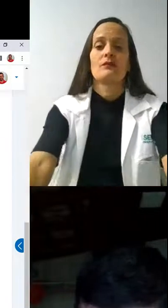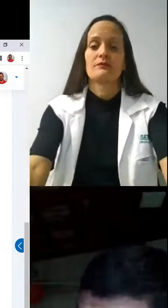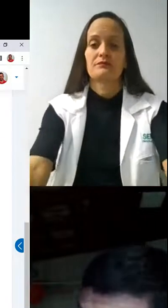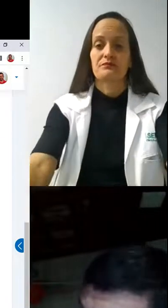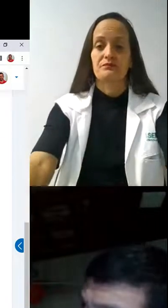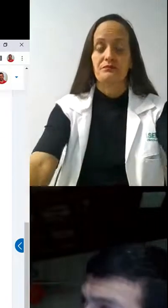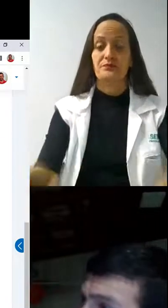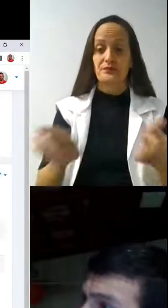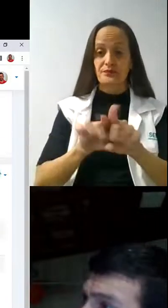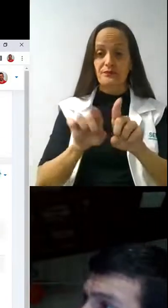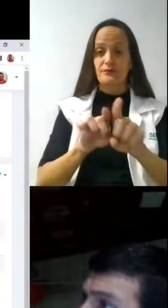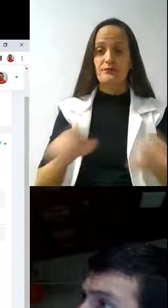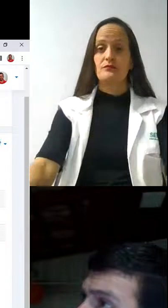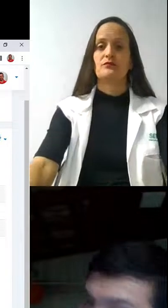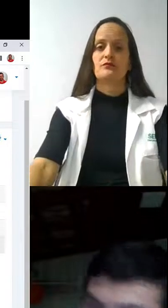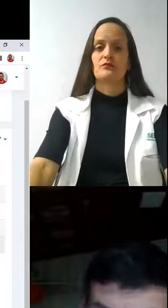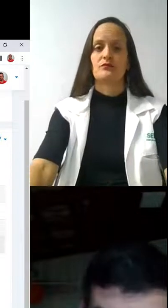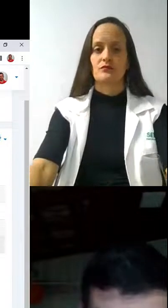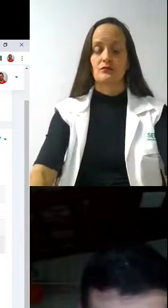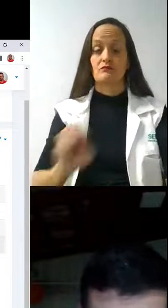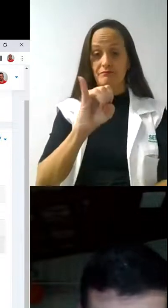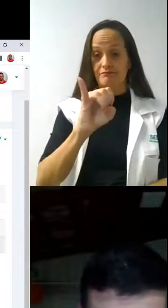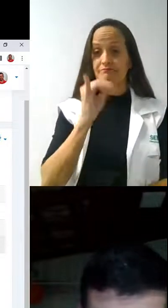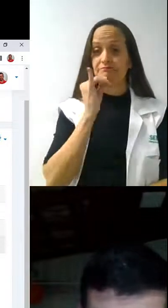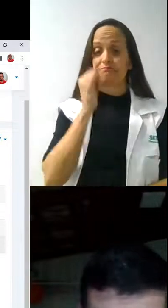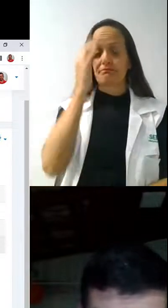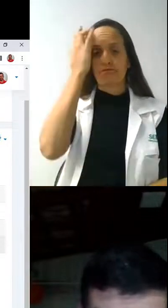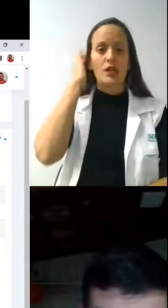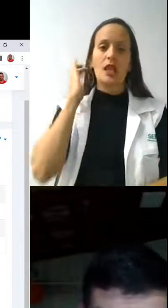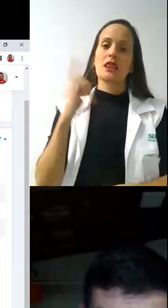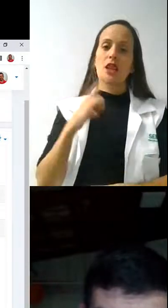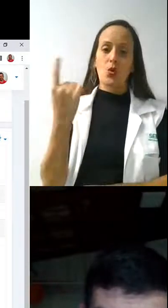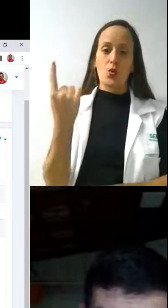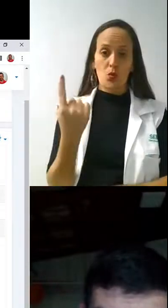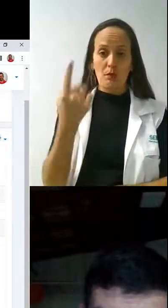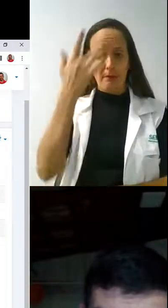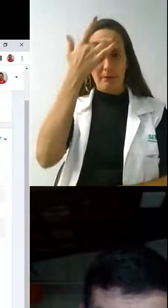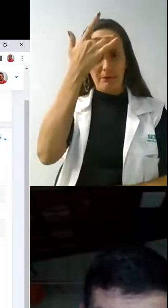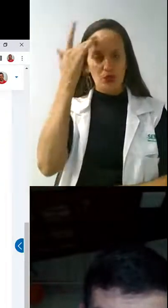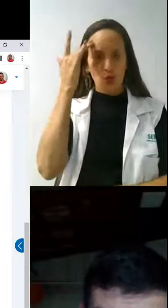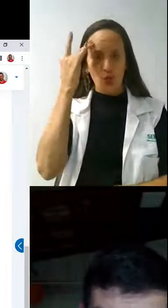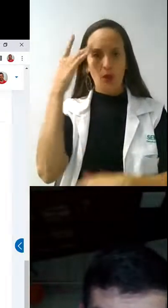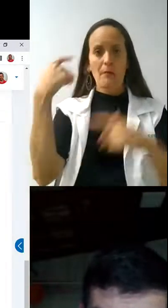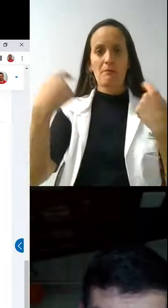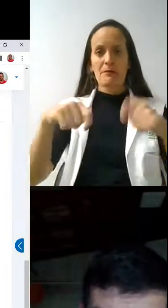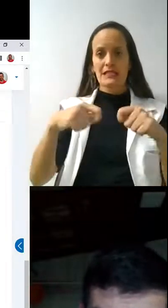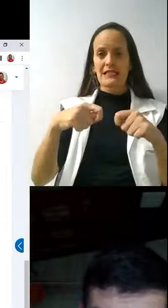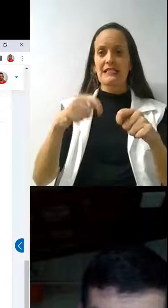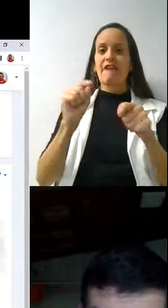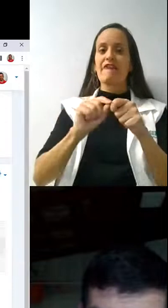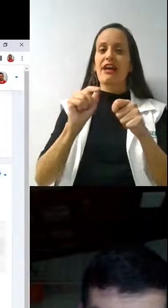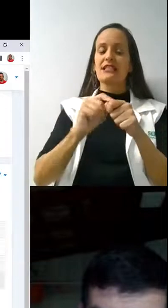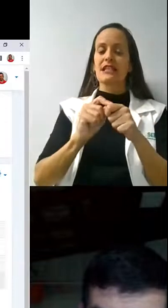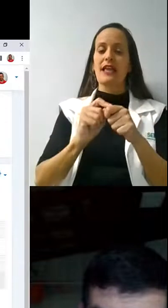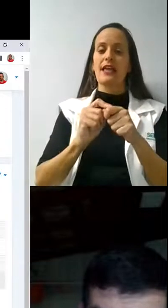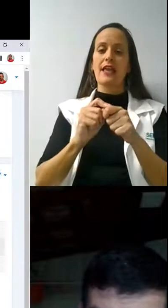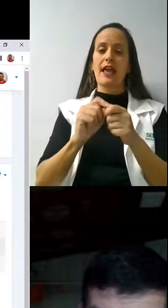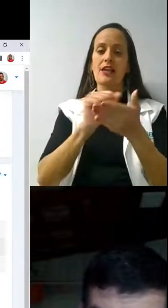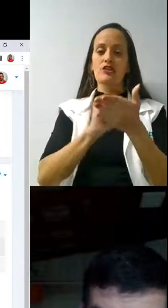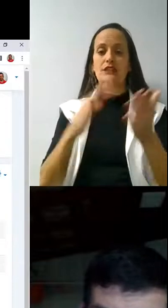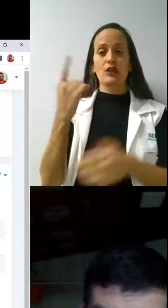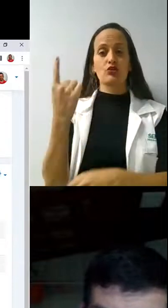se tem algumas pendências aqui, ó. Então, aqui, por exemplo, tem uma pessoa, né, que precisa ser avaliada SAP 1,